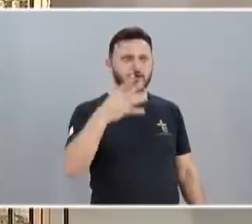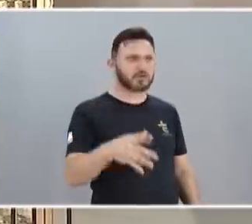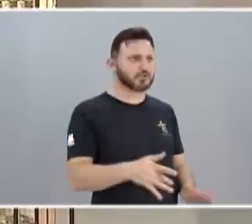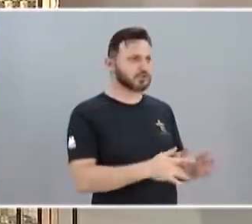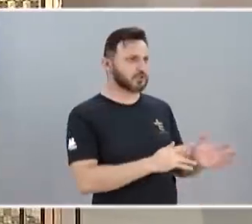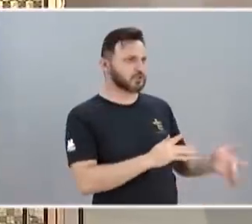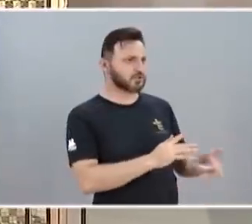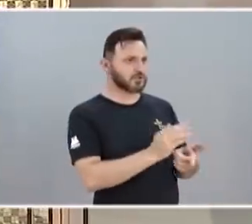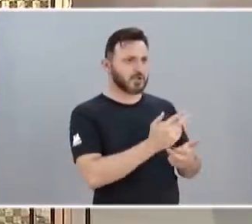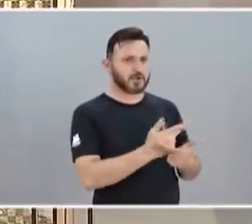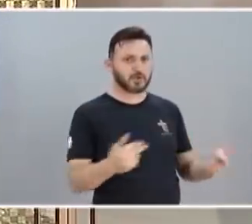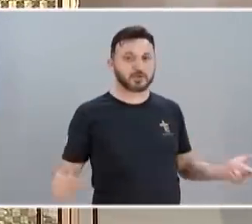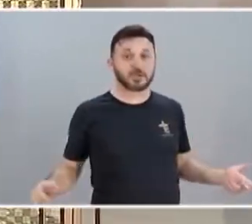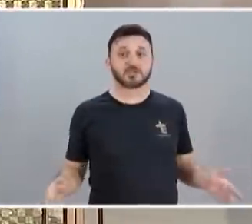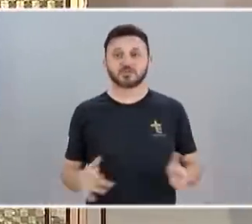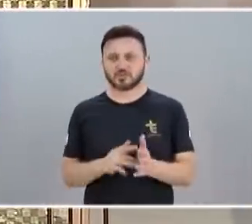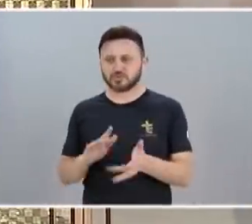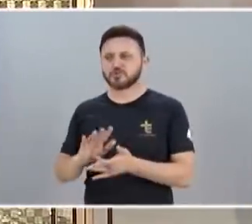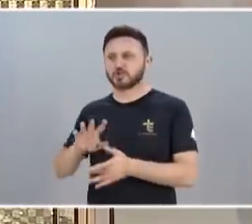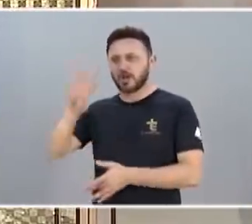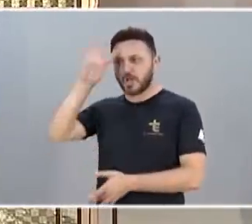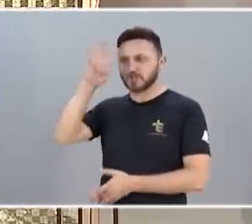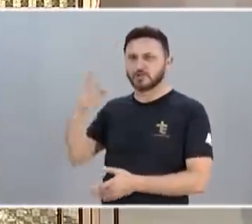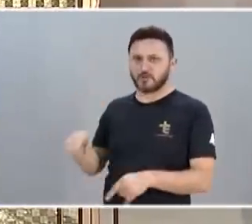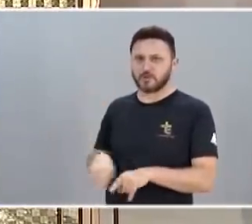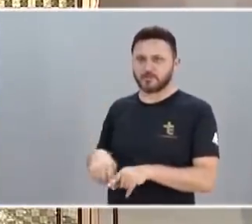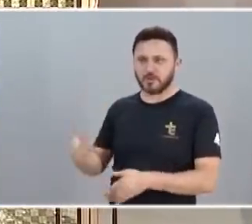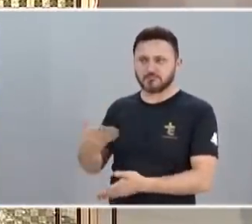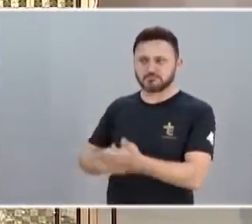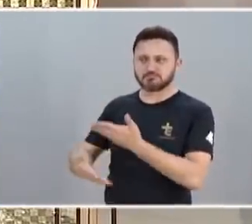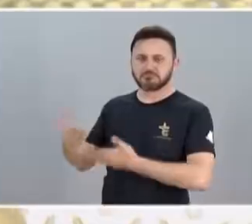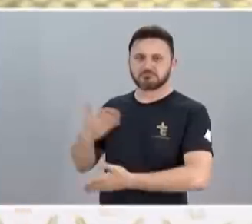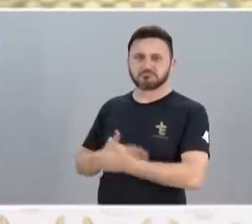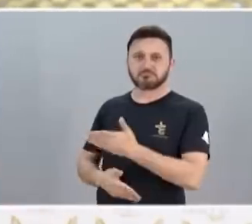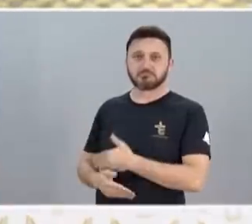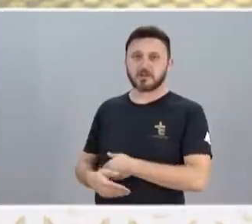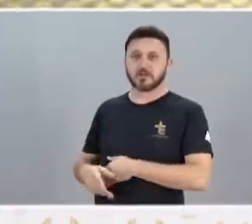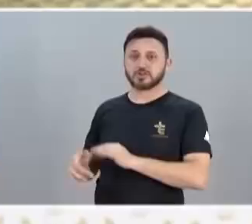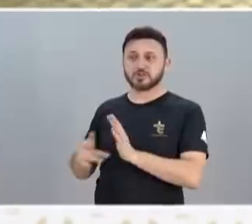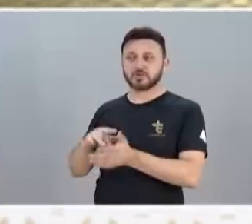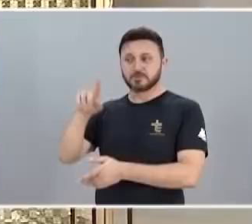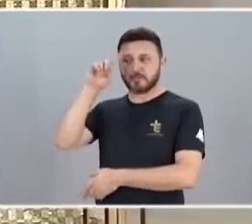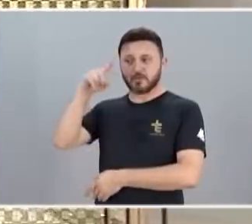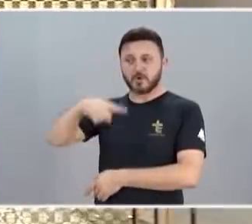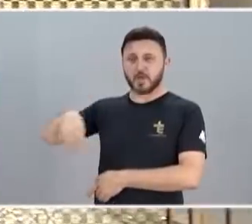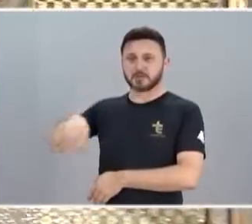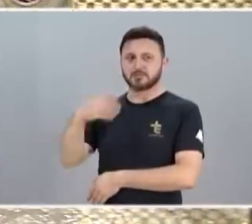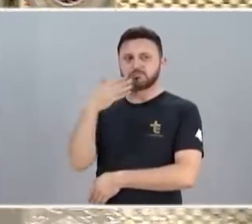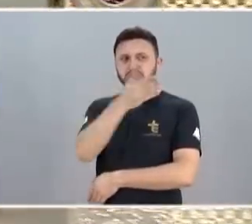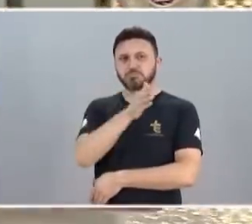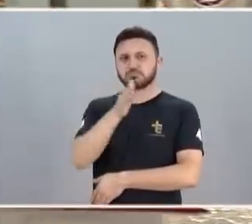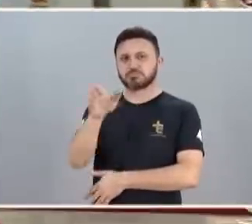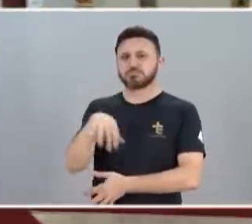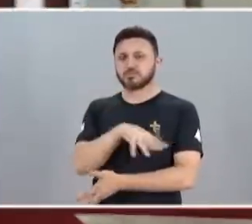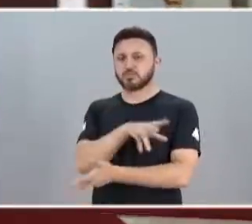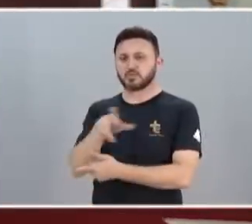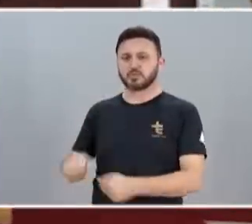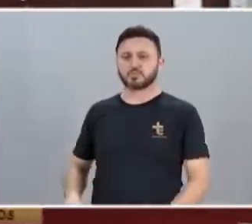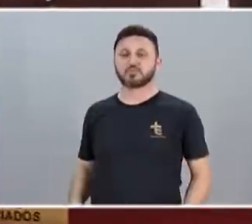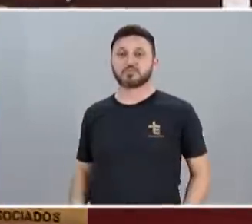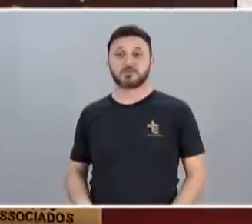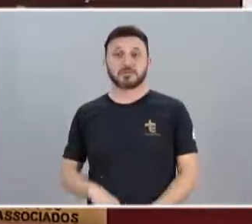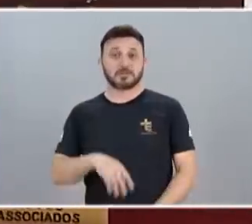ele falou, vão ser testemunha de mim. O Senhor está falando isso para você. Então filho, se você vai diante de um